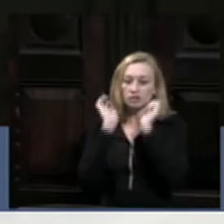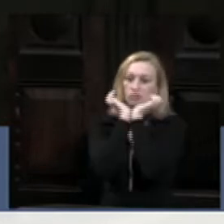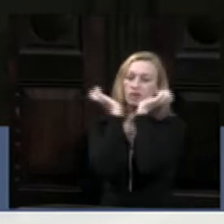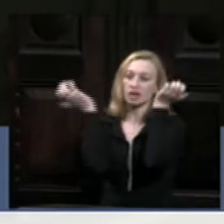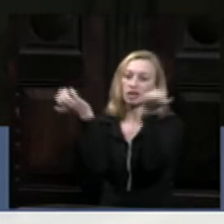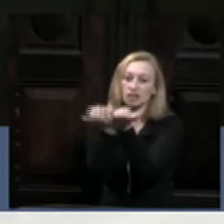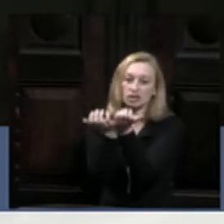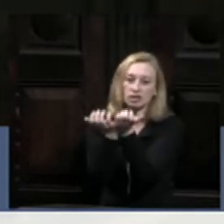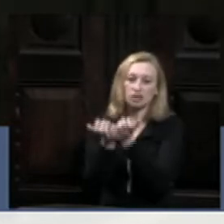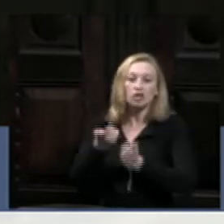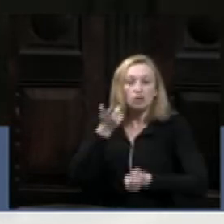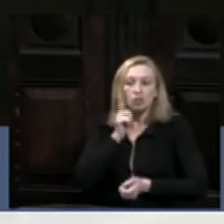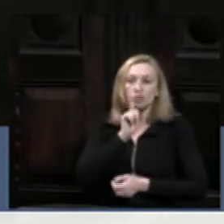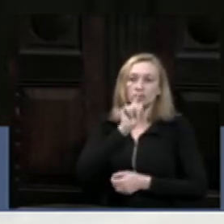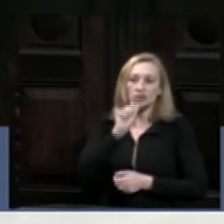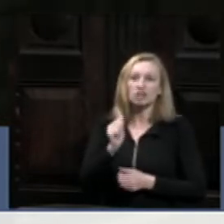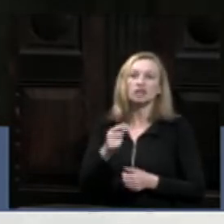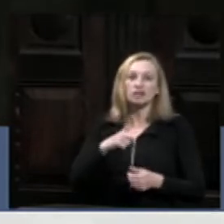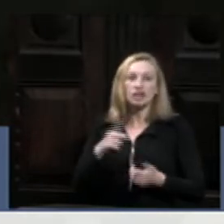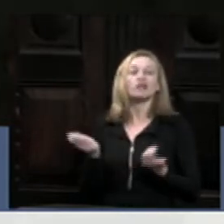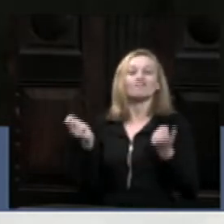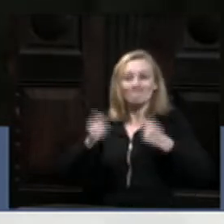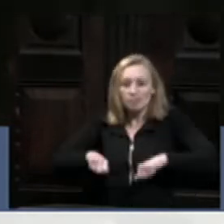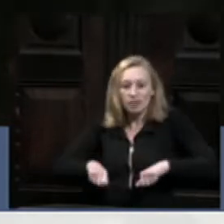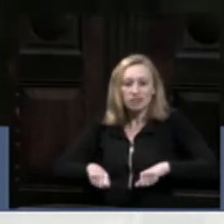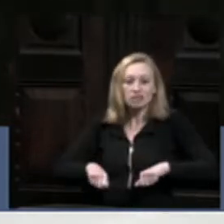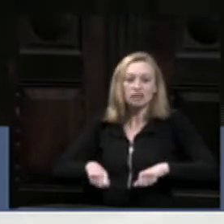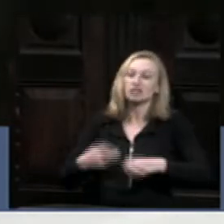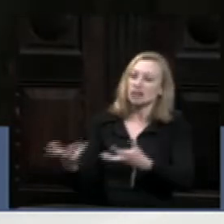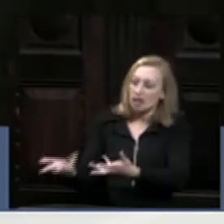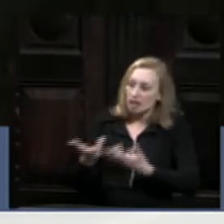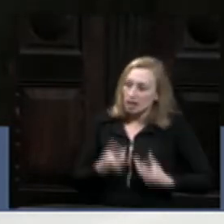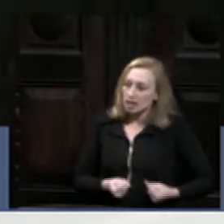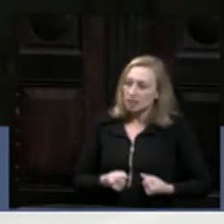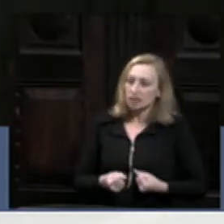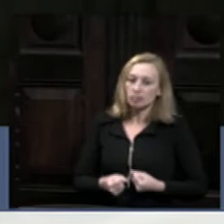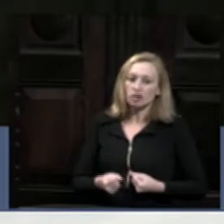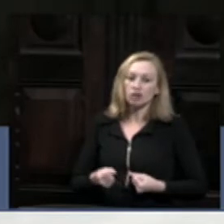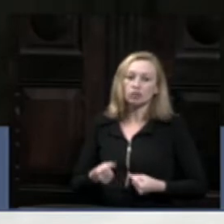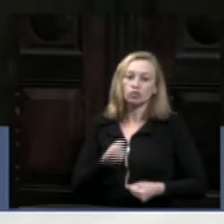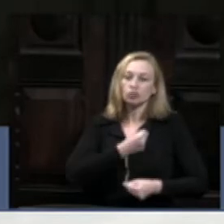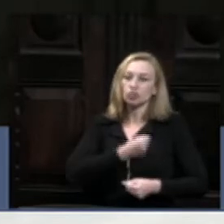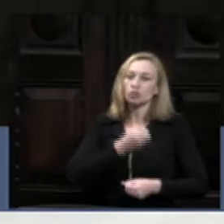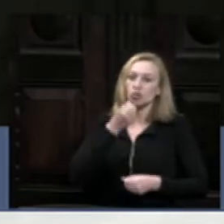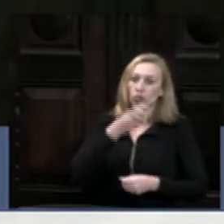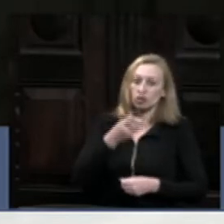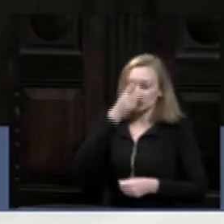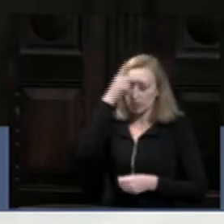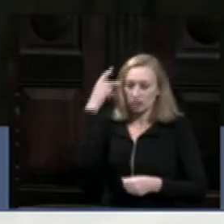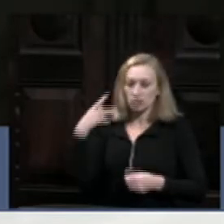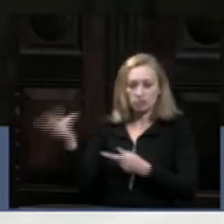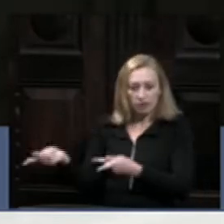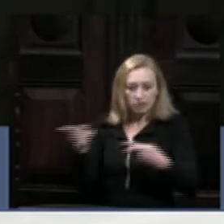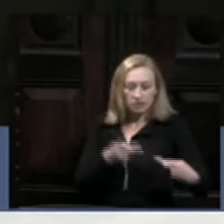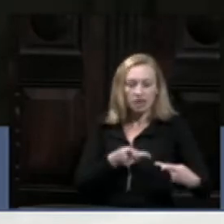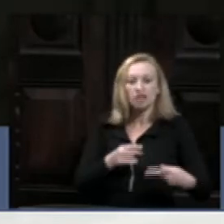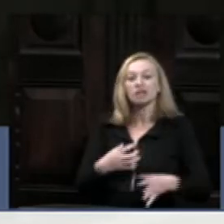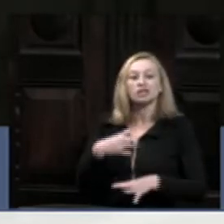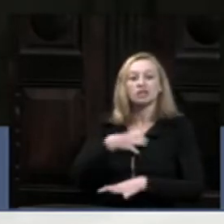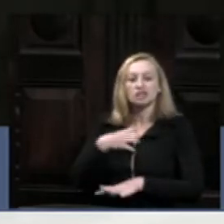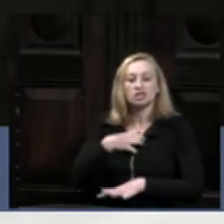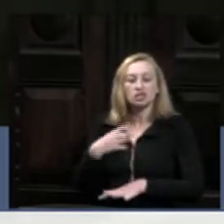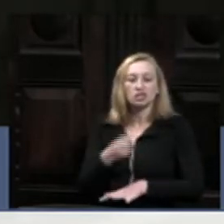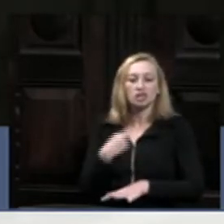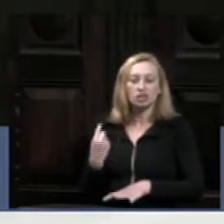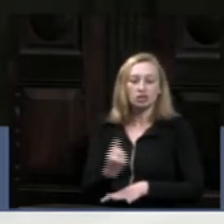recupere capacidade de receber setores populares cada vez maiores. Então, nesse sentido, a